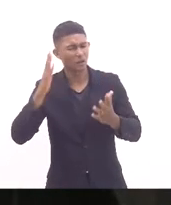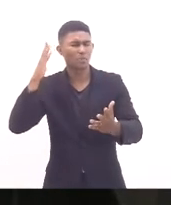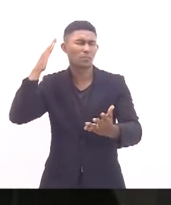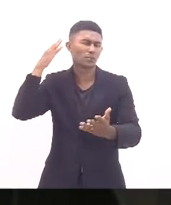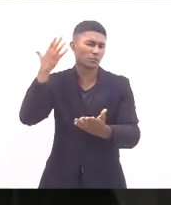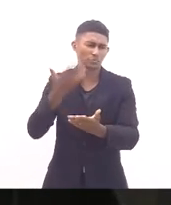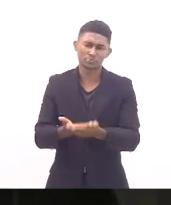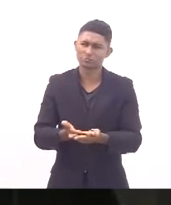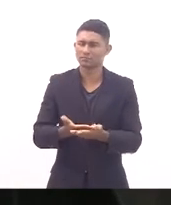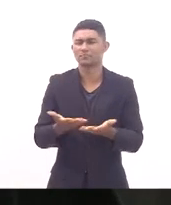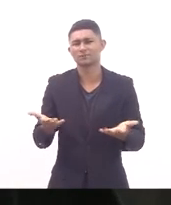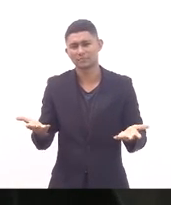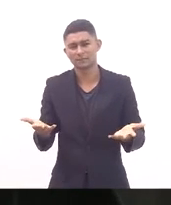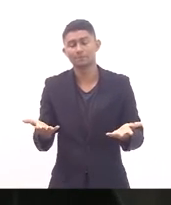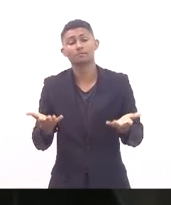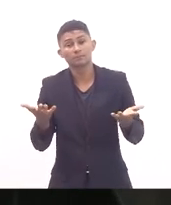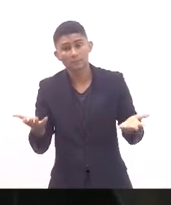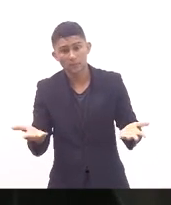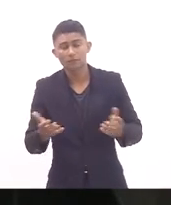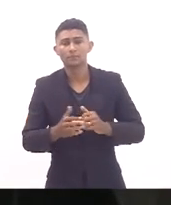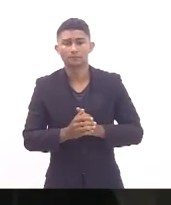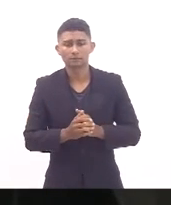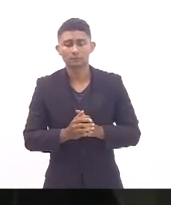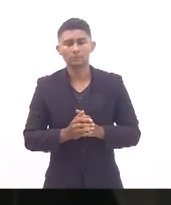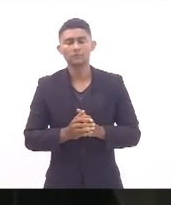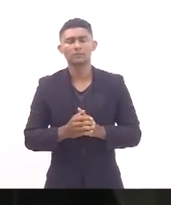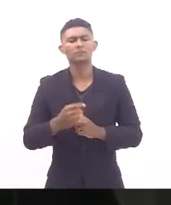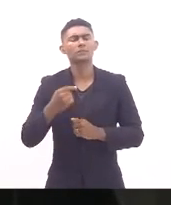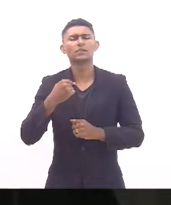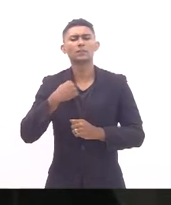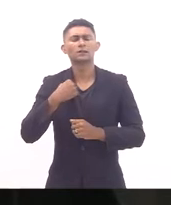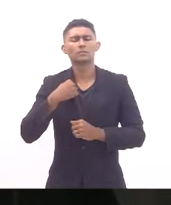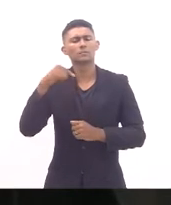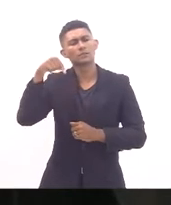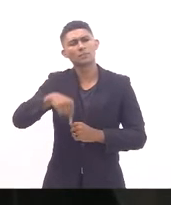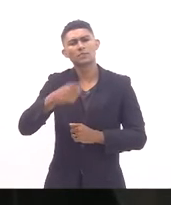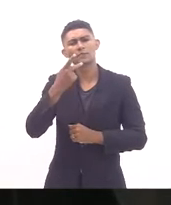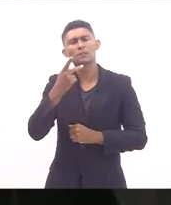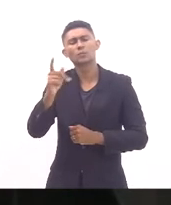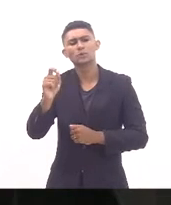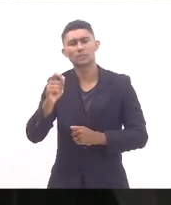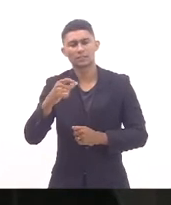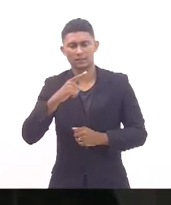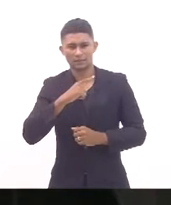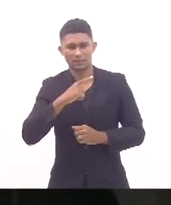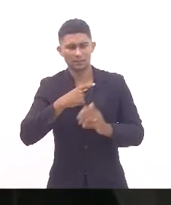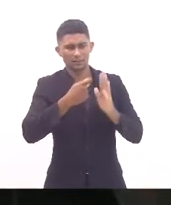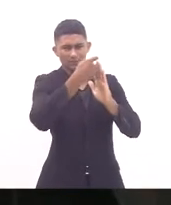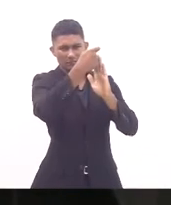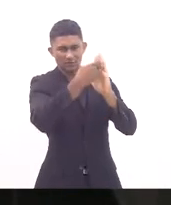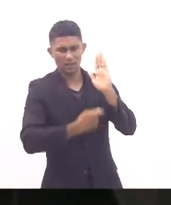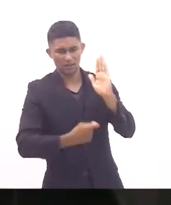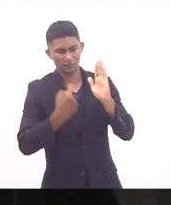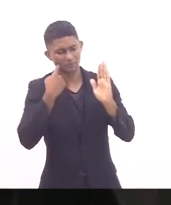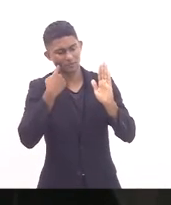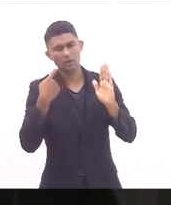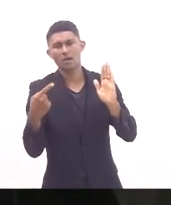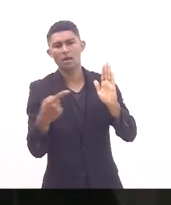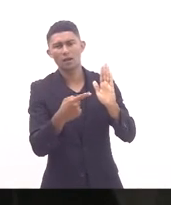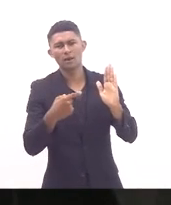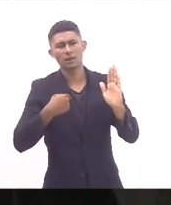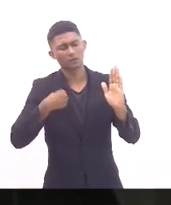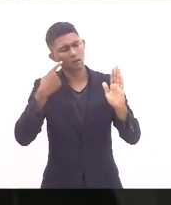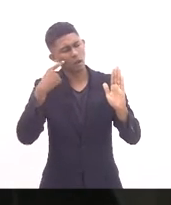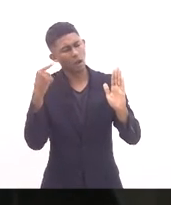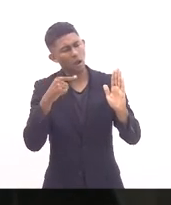na linha dessa discussão fazer menção a um artigo que me chamou muita atenção publicado